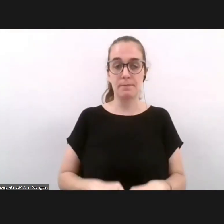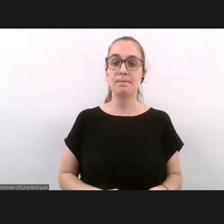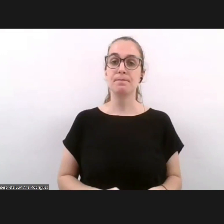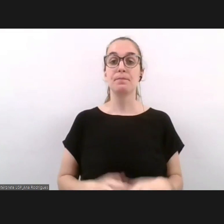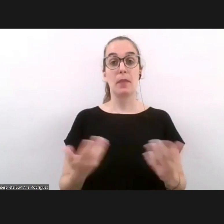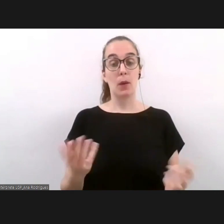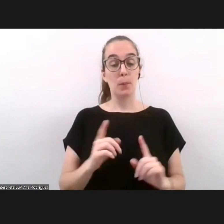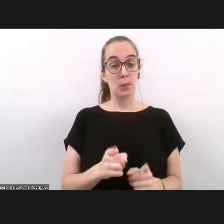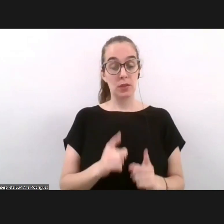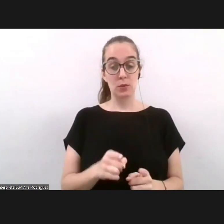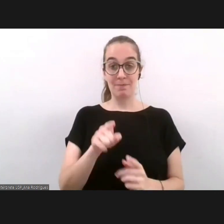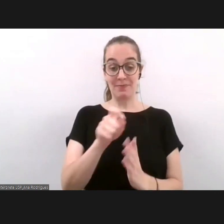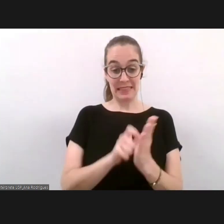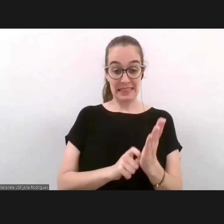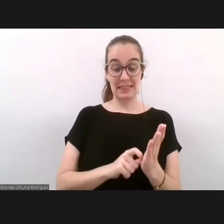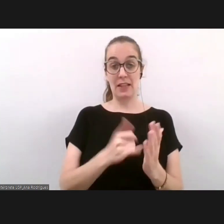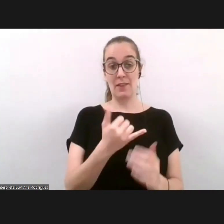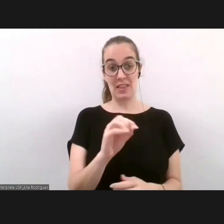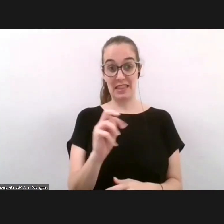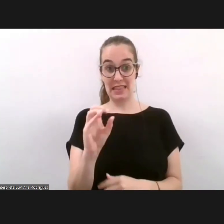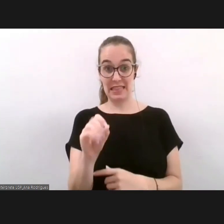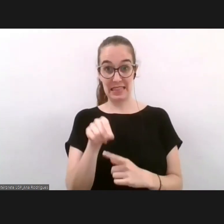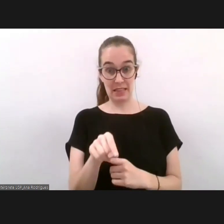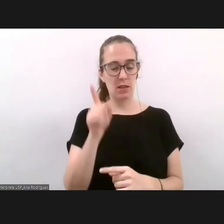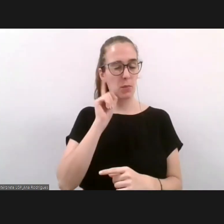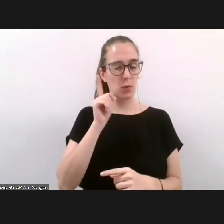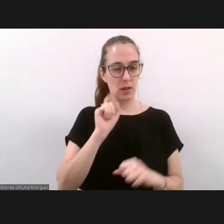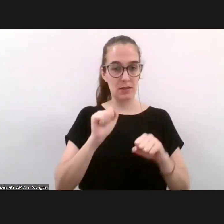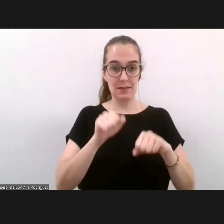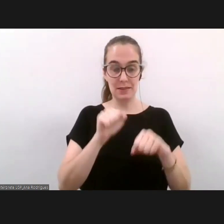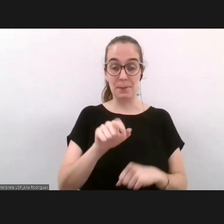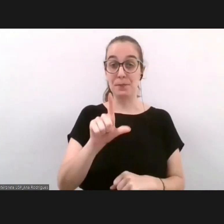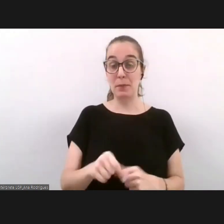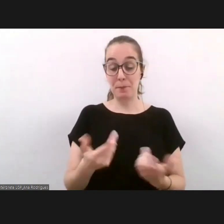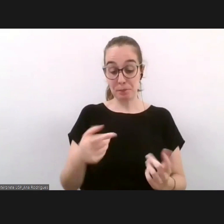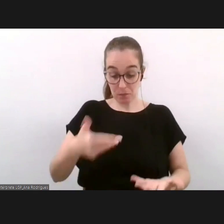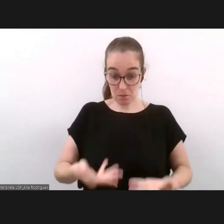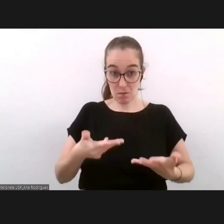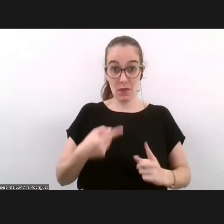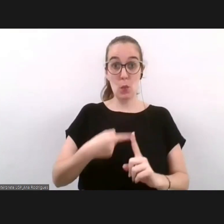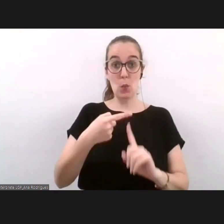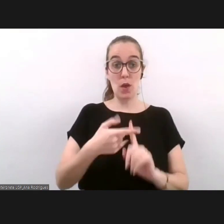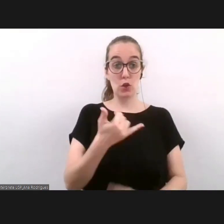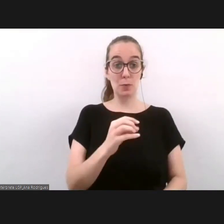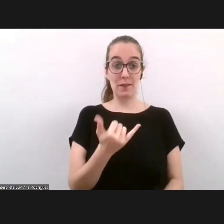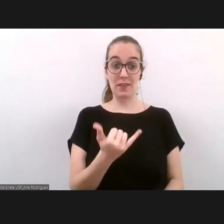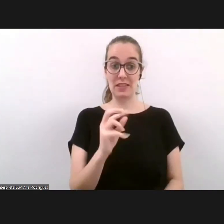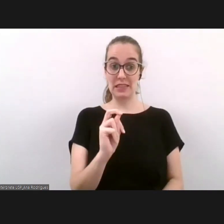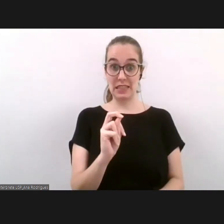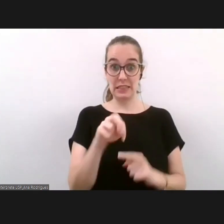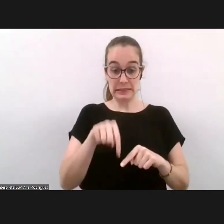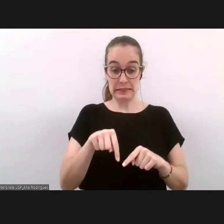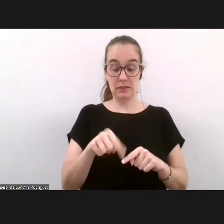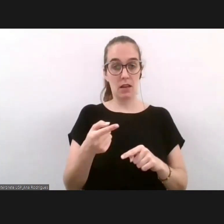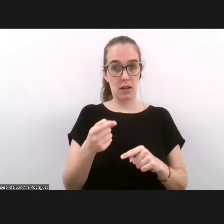Por isso esta agenda é especialmente importante. Mas 2023, além de marcar o meio termo desta agenda, marca para